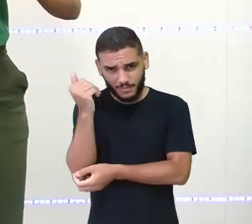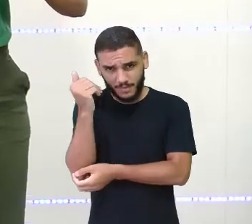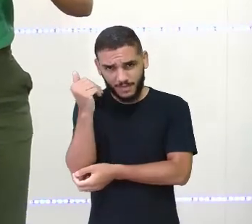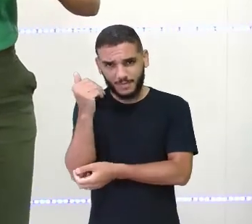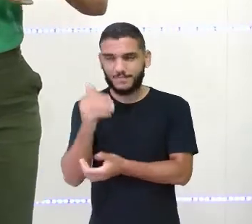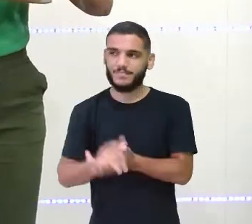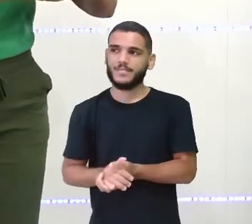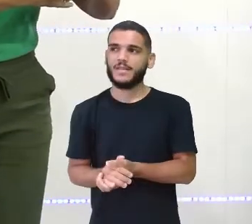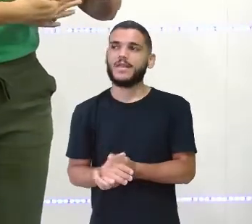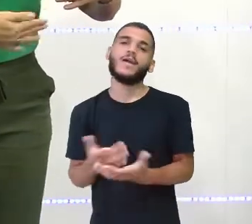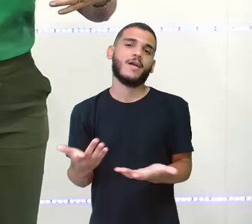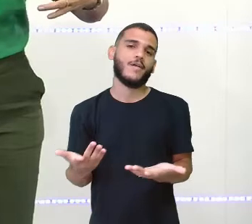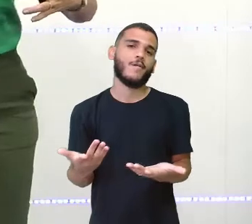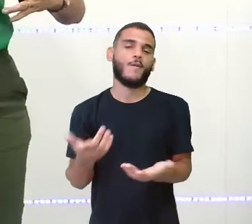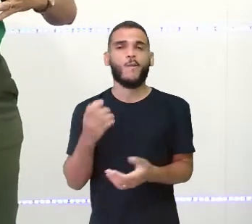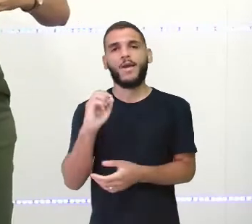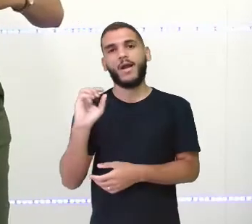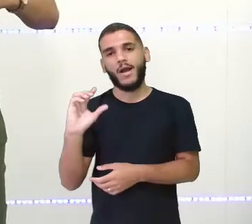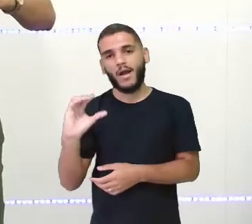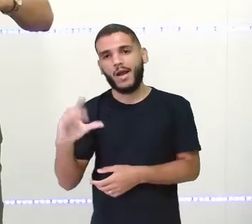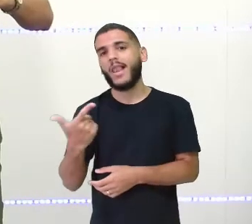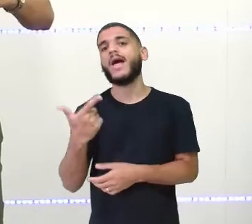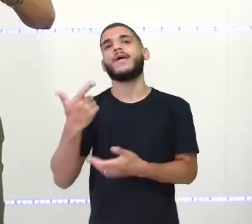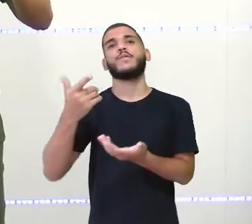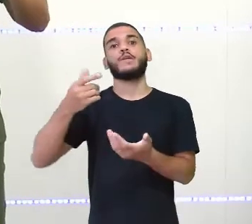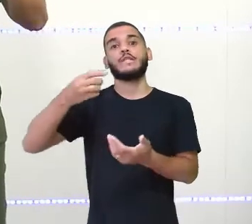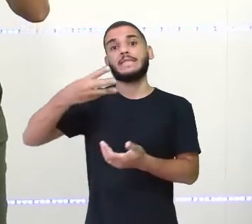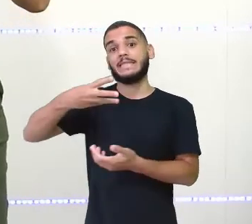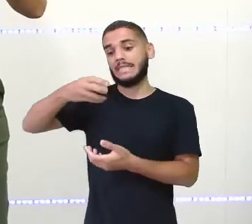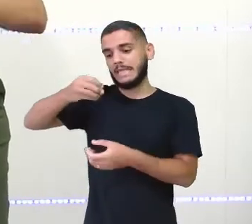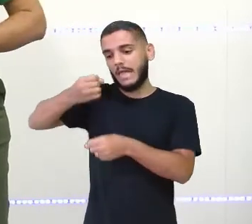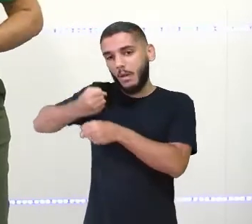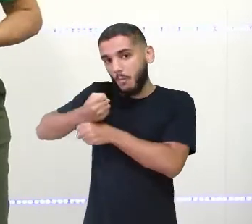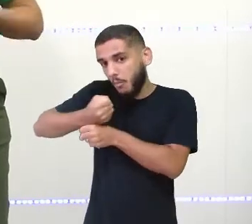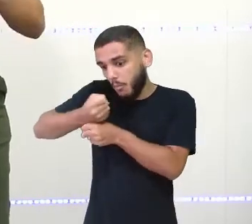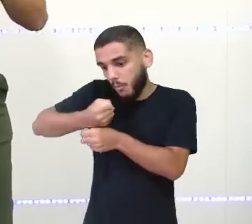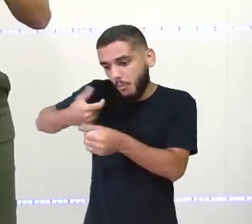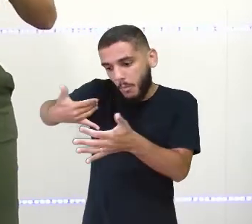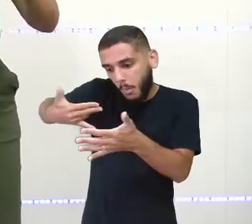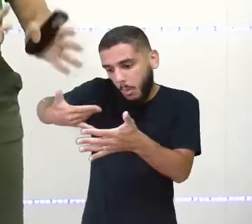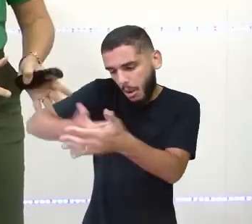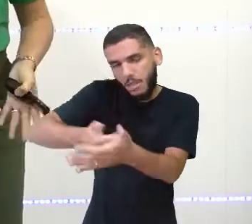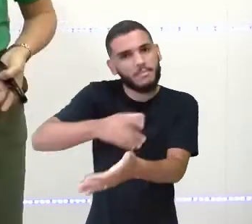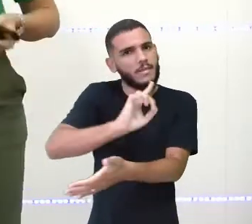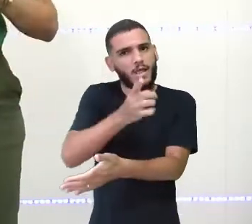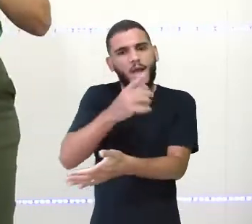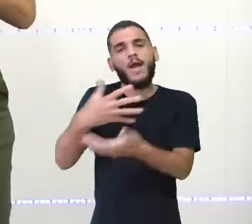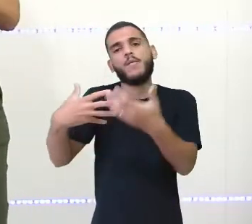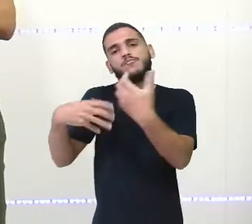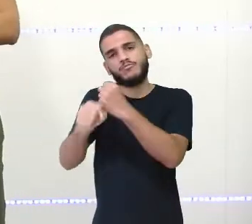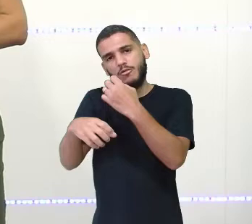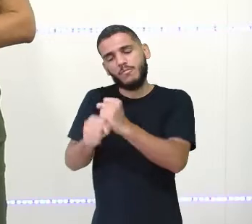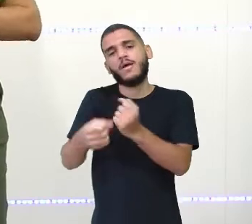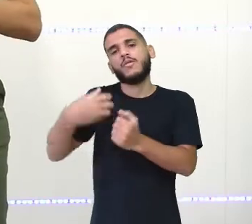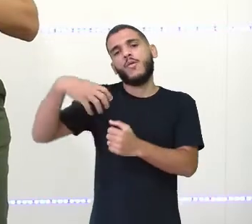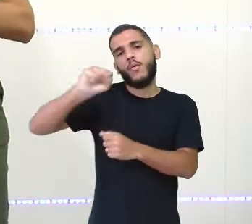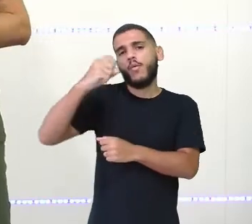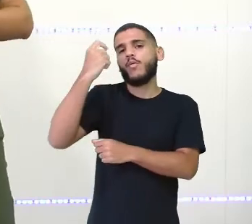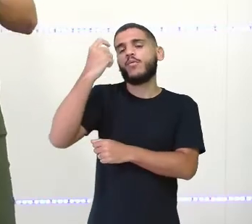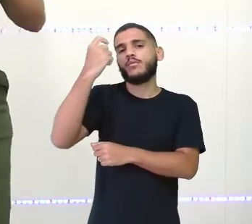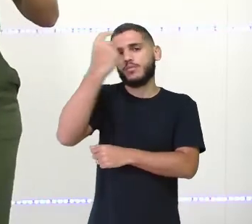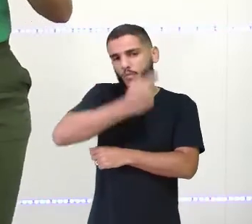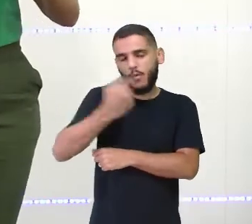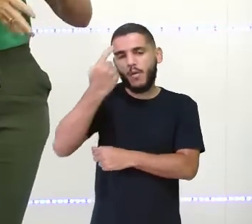claro, que 30 anos direto não, tá, gente? É somando 8 horas num dia, 8 horas em outro